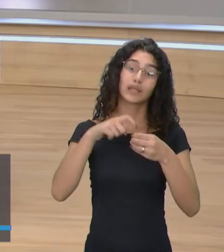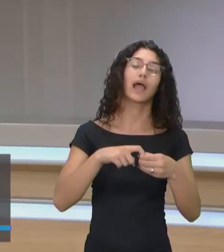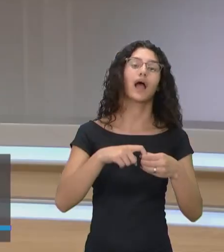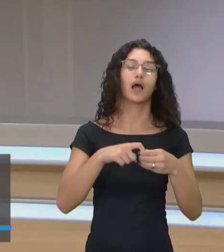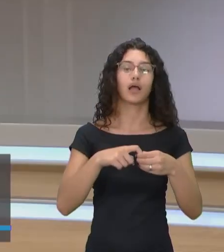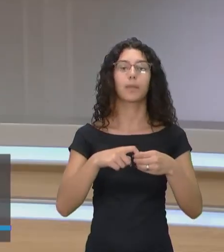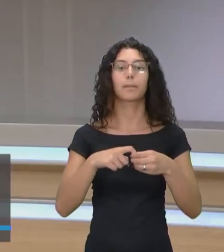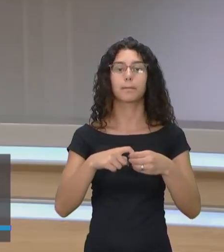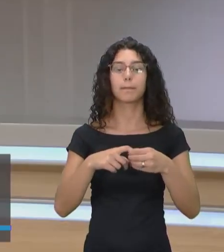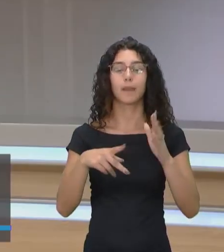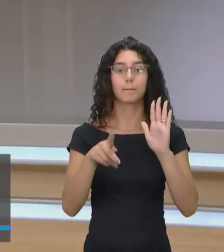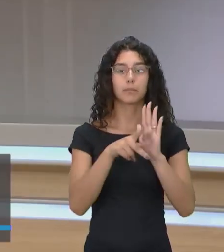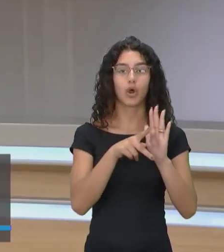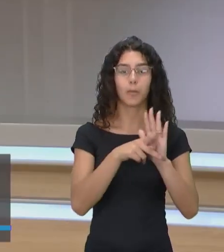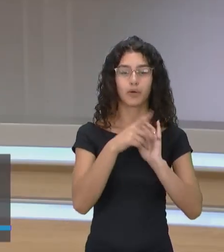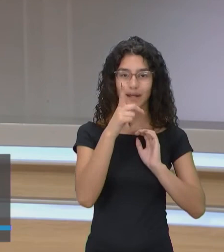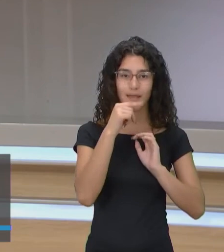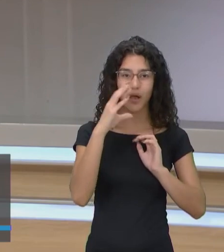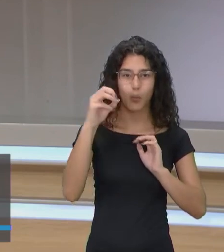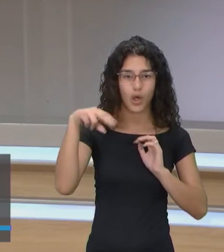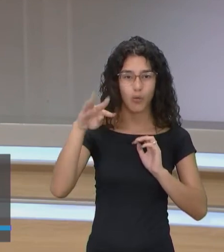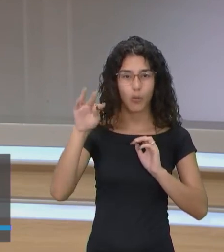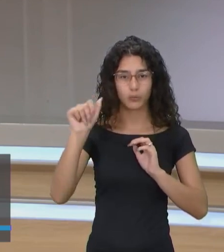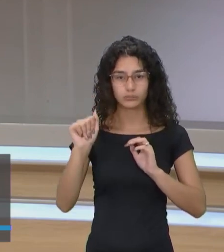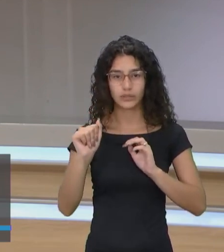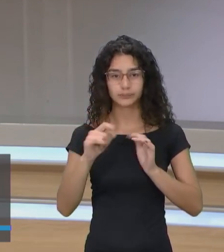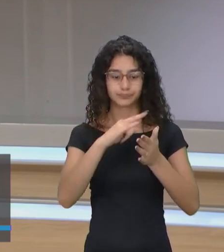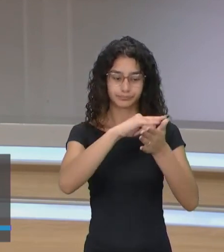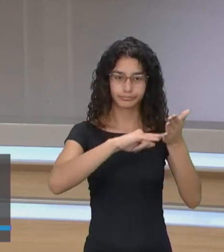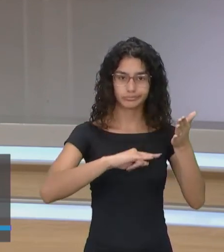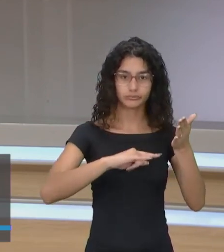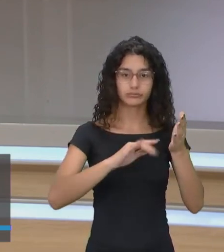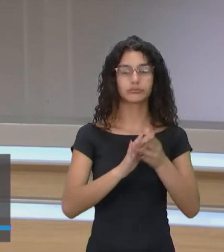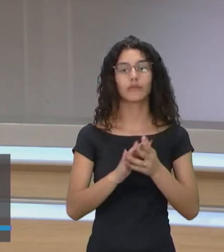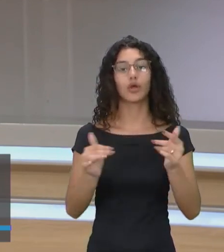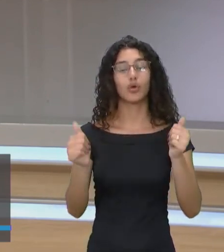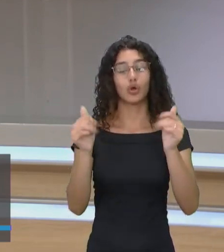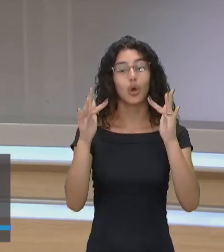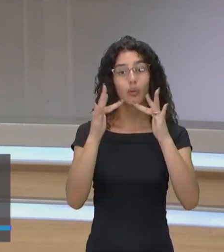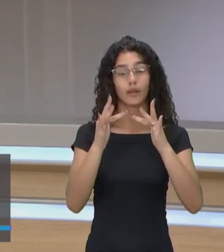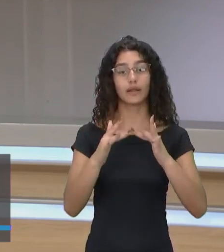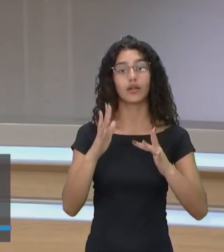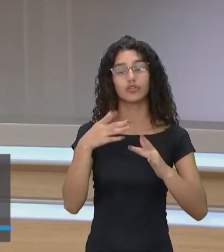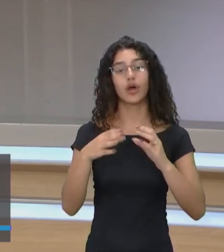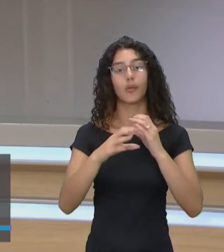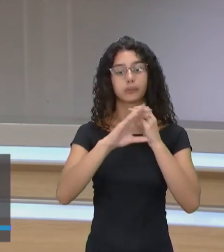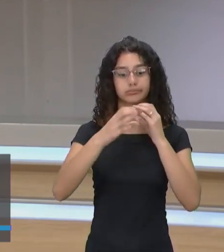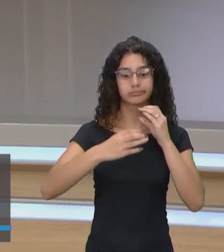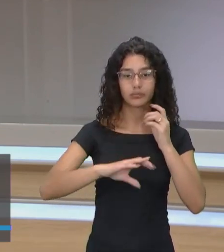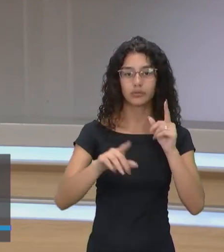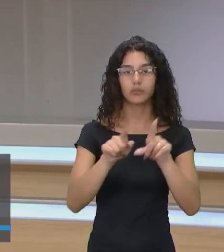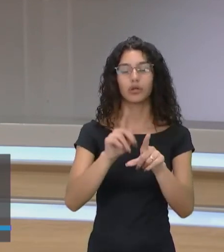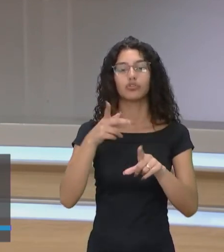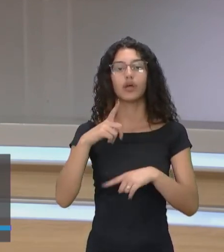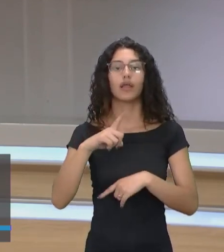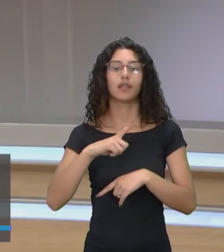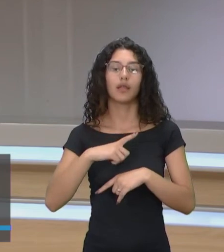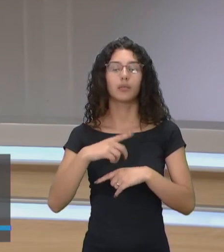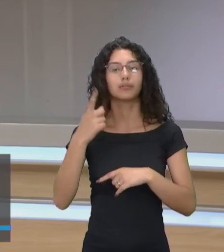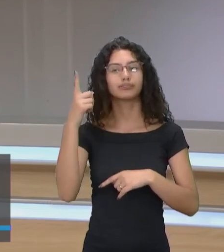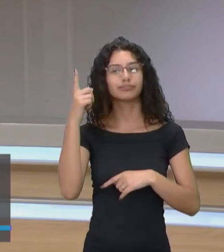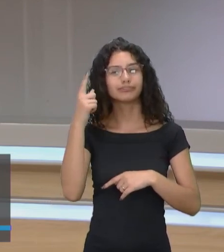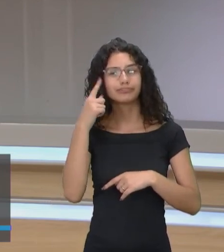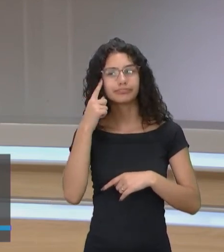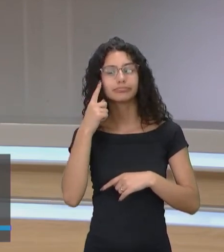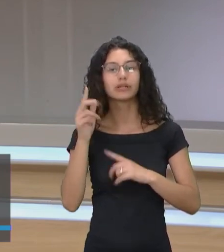por estar diretamente ligada com essa taxa, com esse valor líquido do esgoto. Então, já tem uma outra preocupação